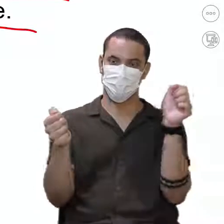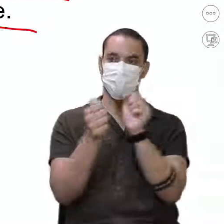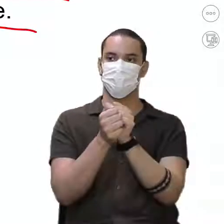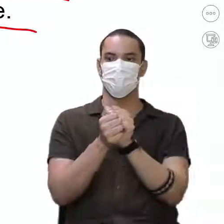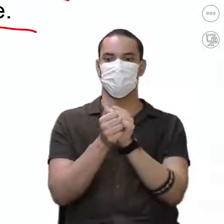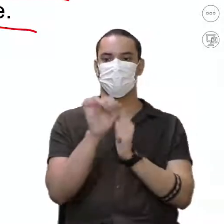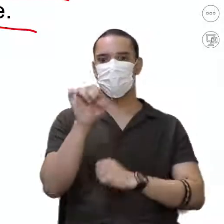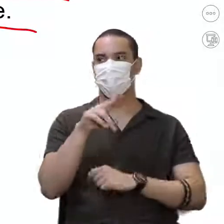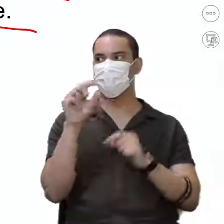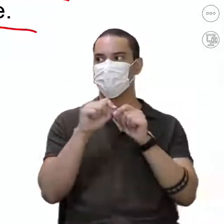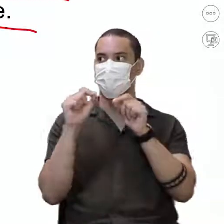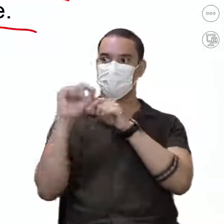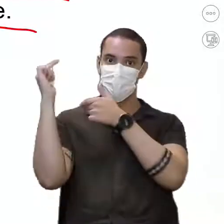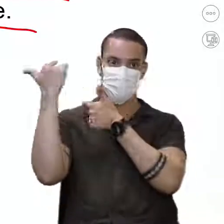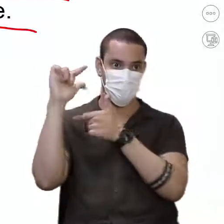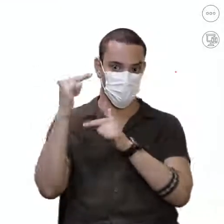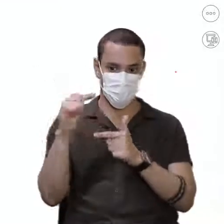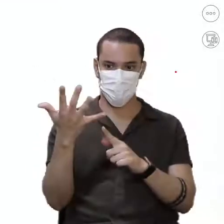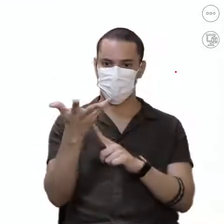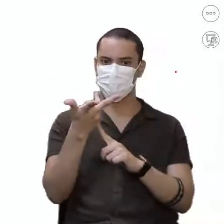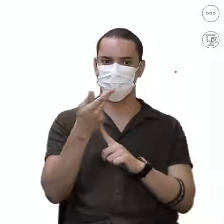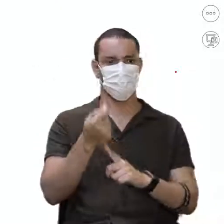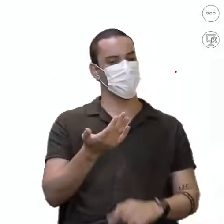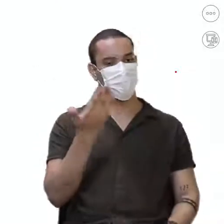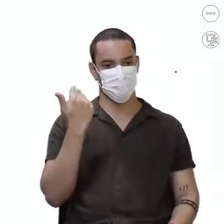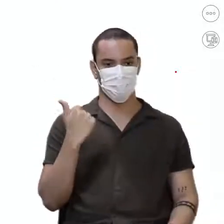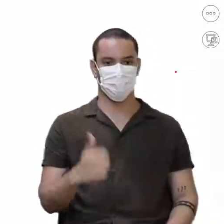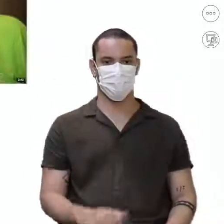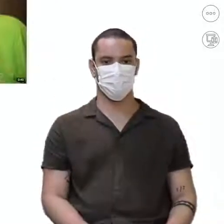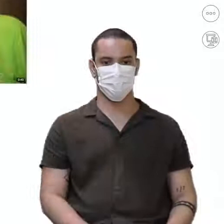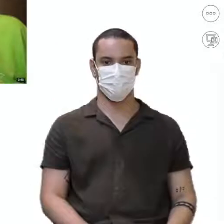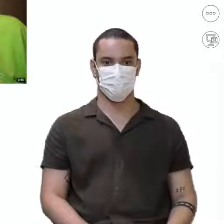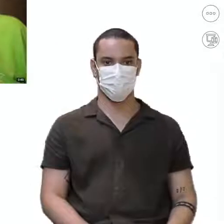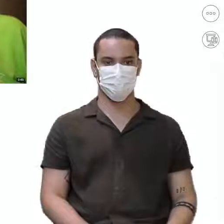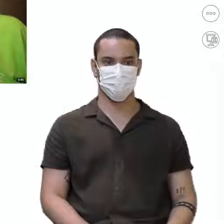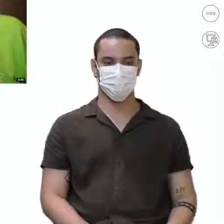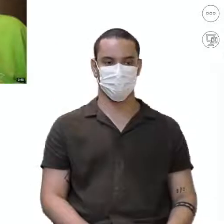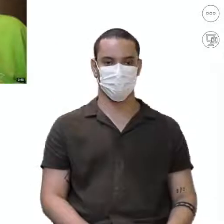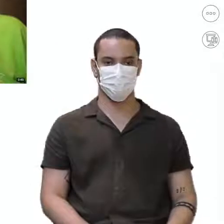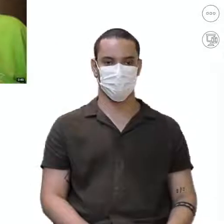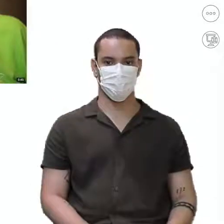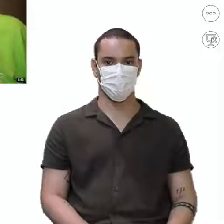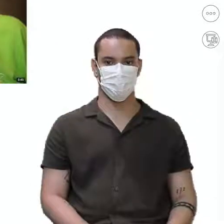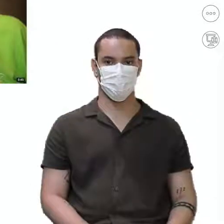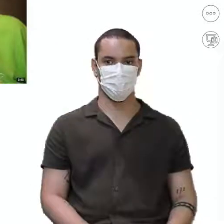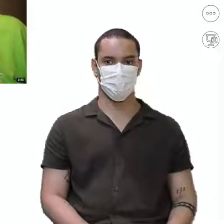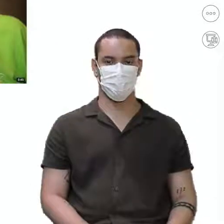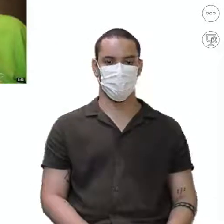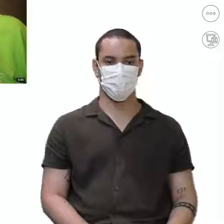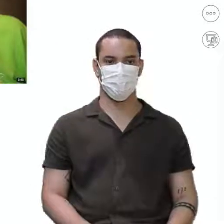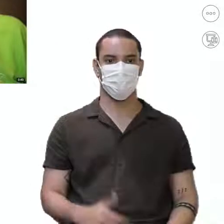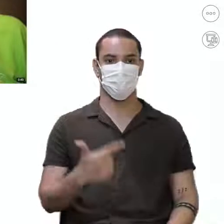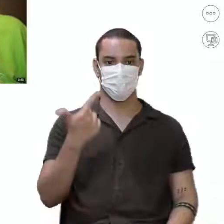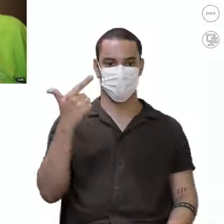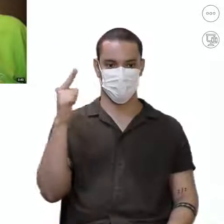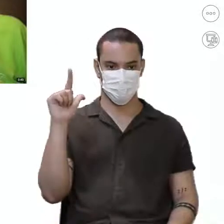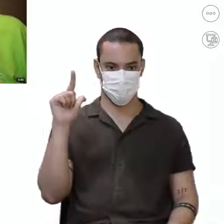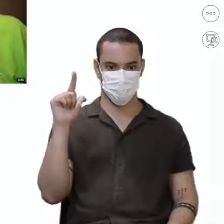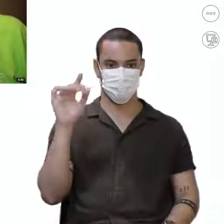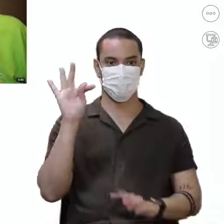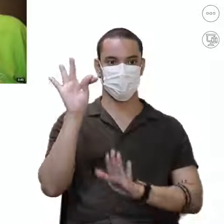quem não quer fazer parte de uma grande tradição artística, né? Então, sim, é tendencioso. Olha lá, trouxemos